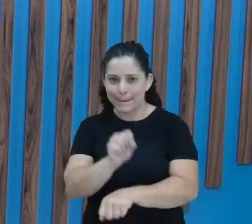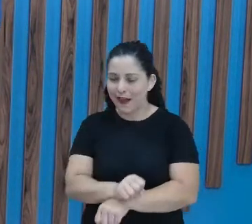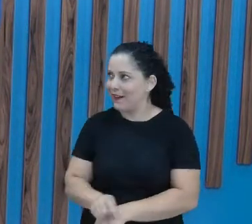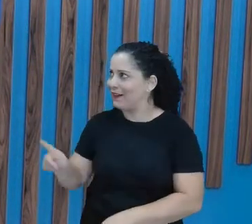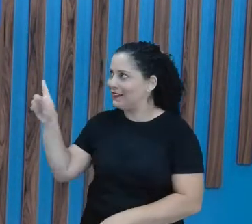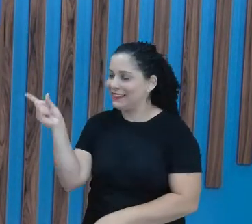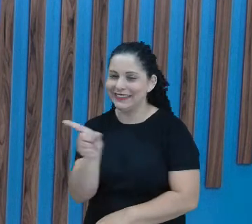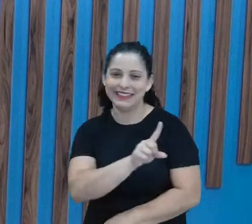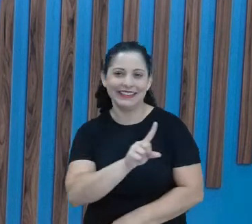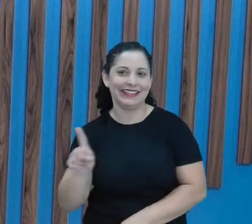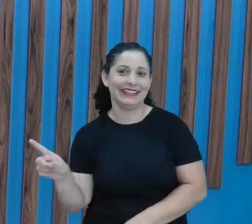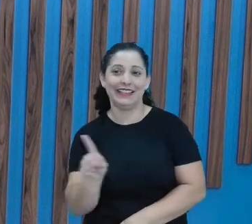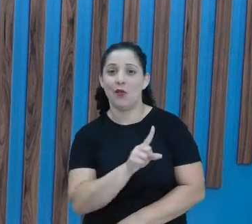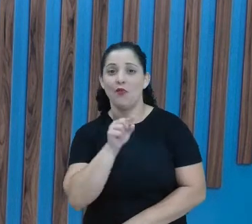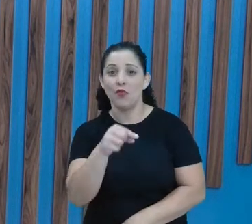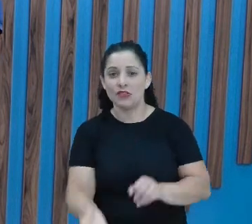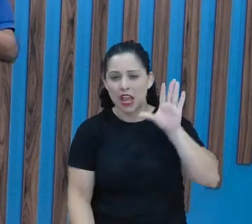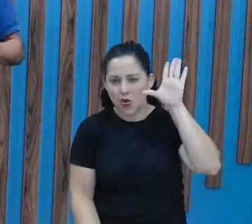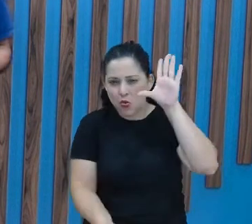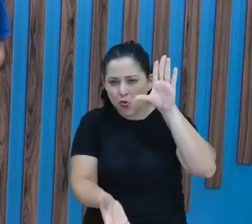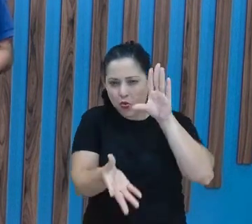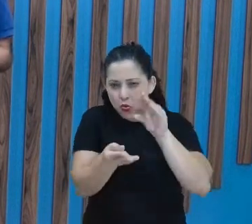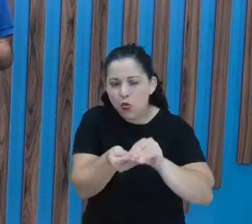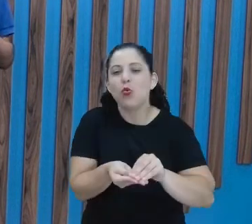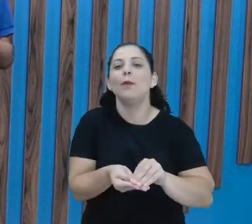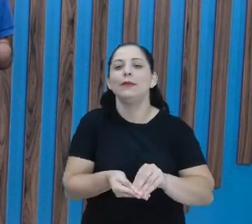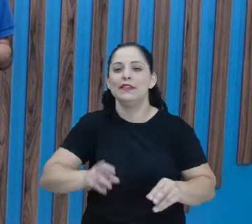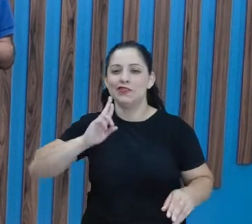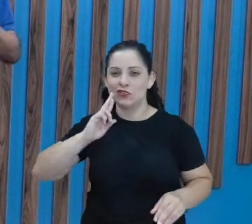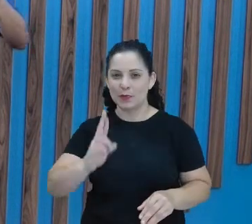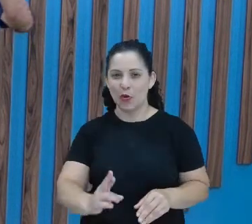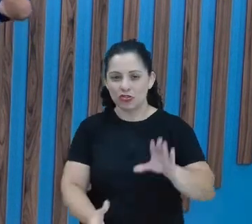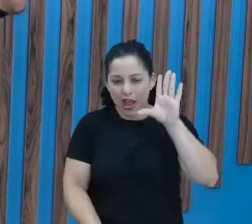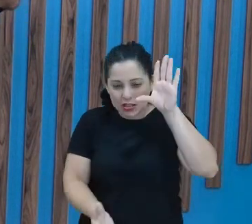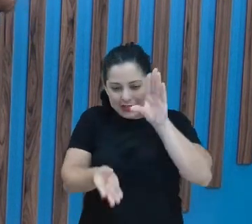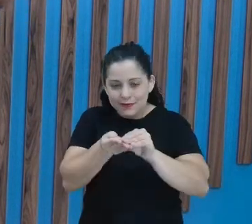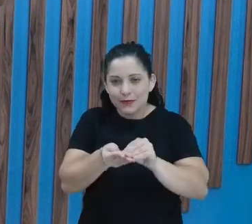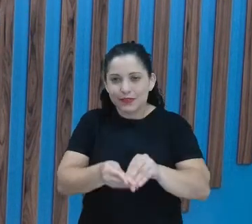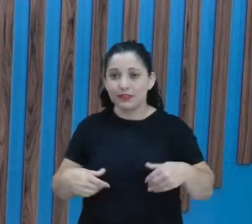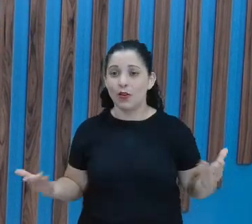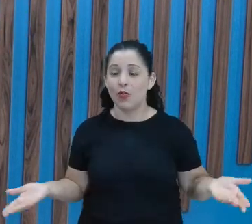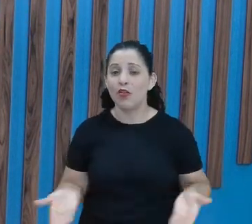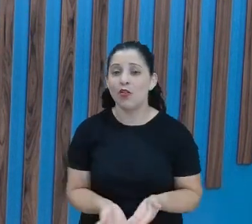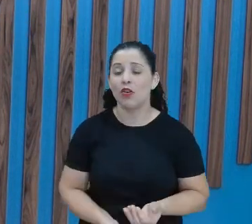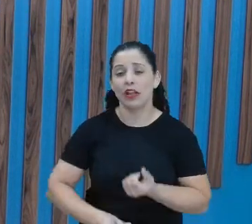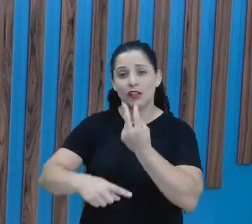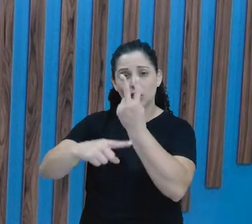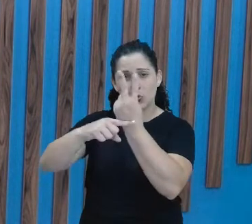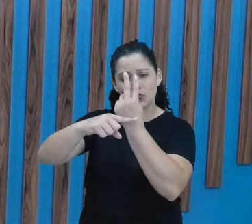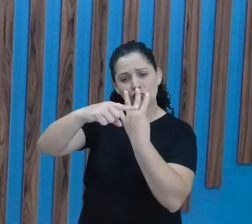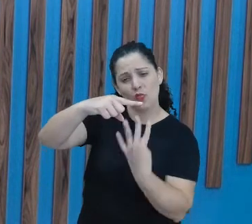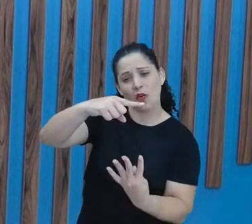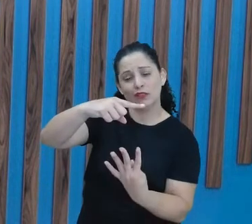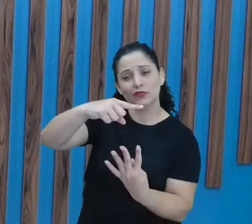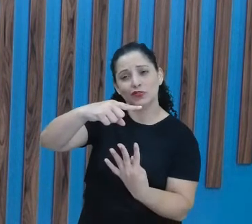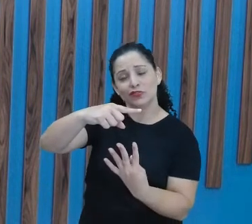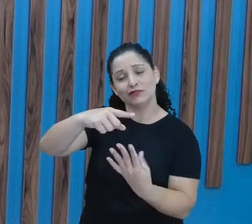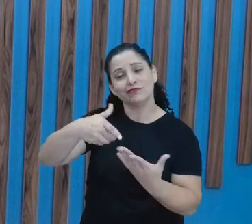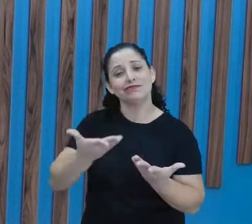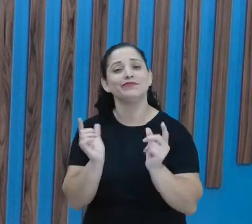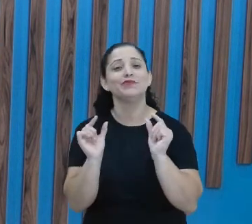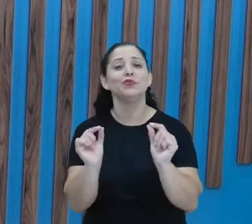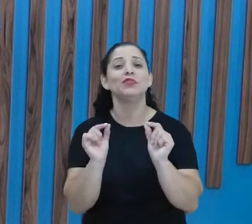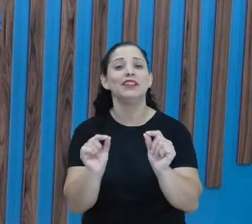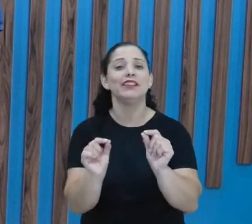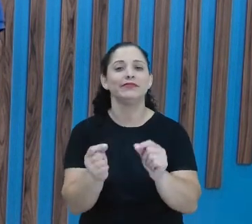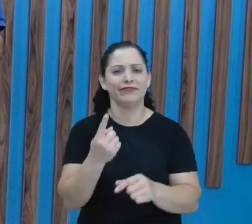Ele quer que você simplifique o máximo possível. Então, 2 quartos, 2 em cima, 4 embaixo.